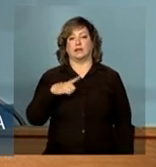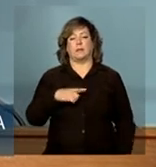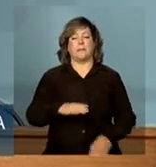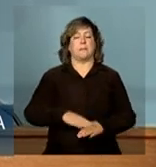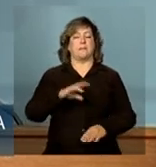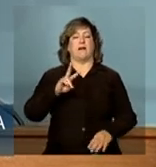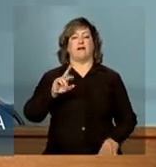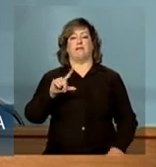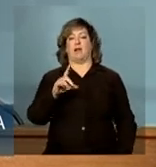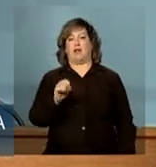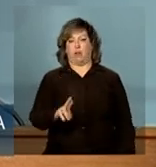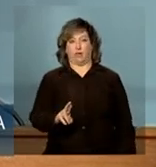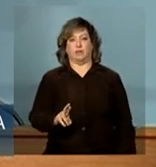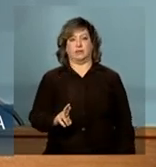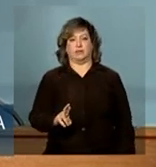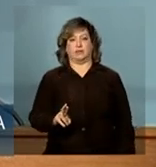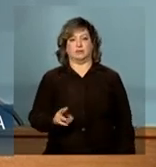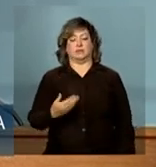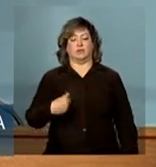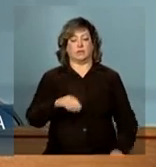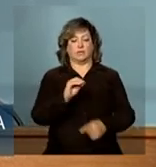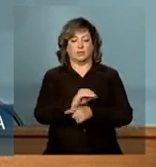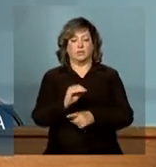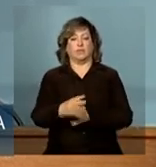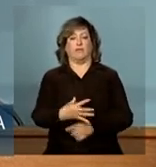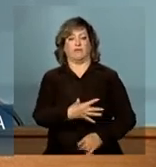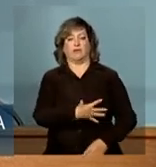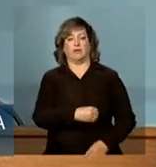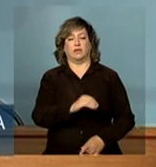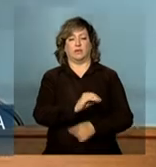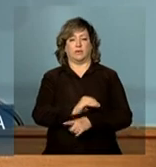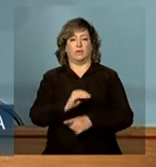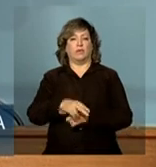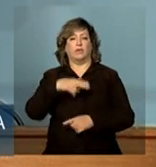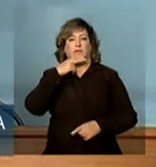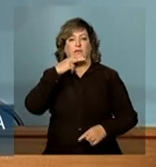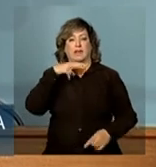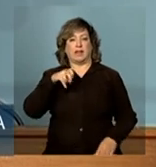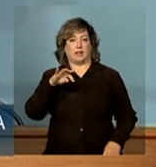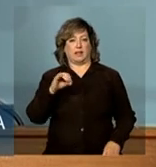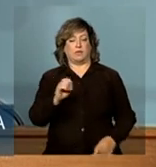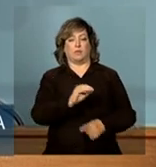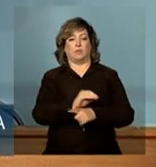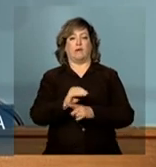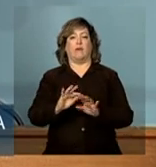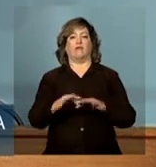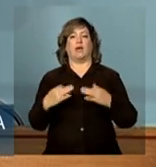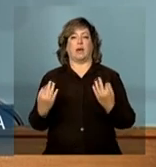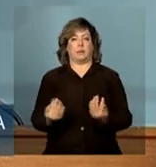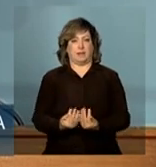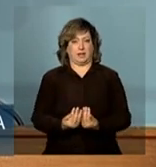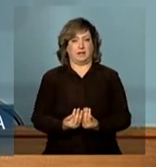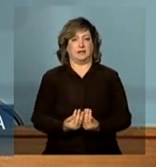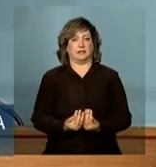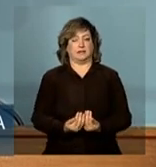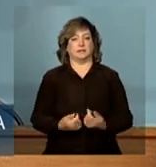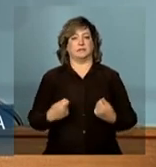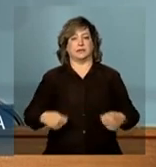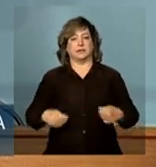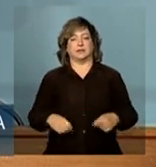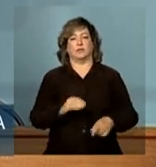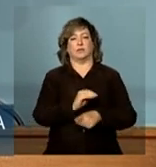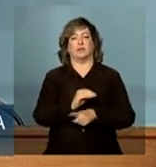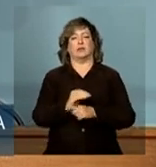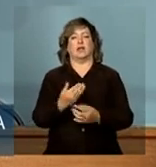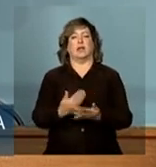mais precioso. A gente cuida dos filhos, cuida dos netos, cuida da família. Tem de cuidar da educação,